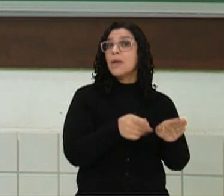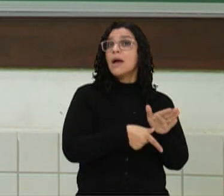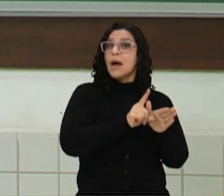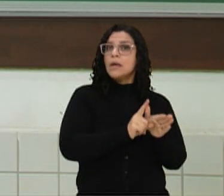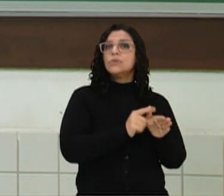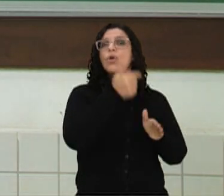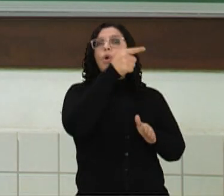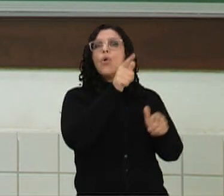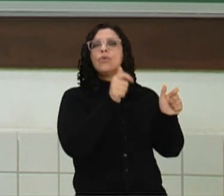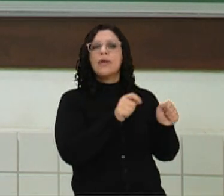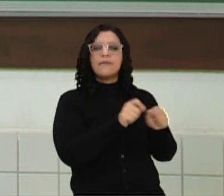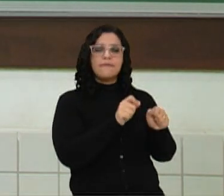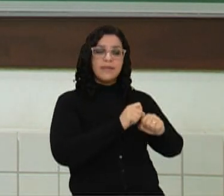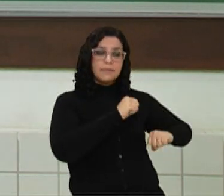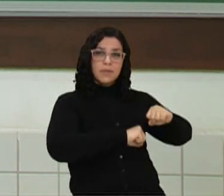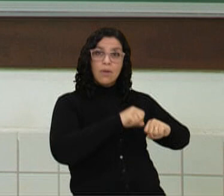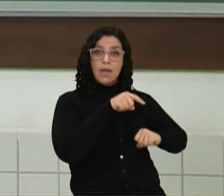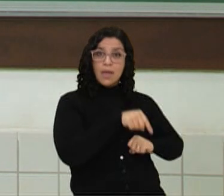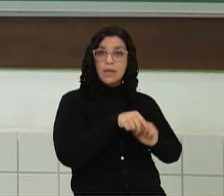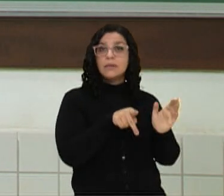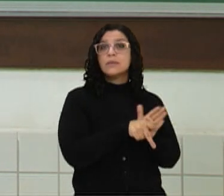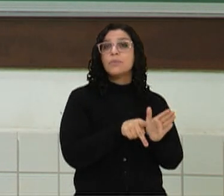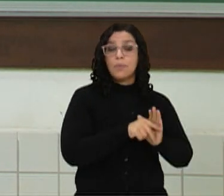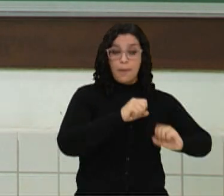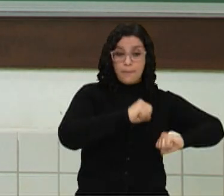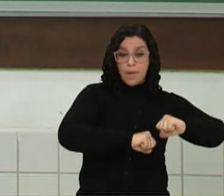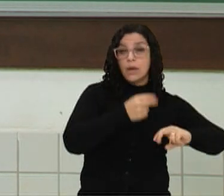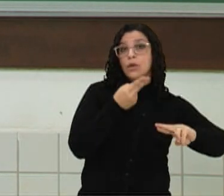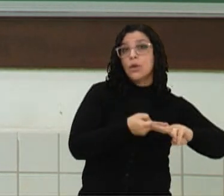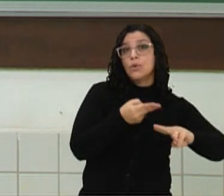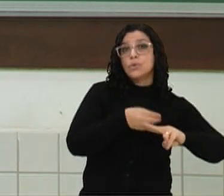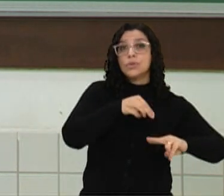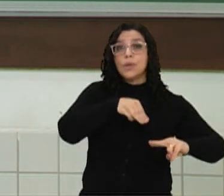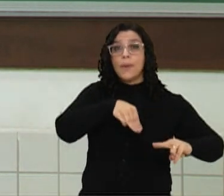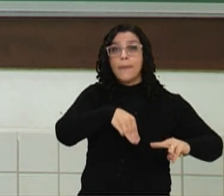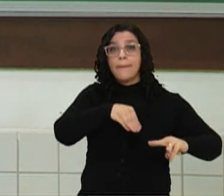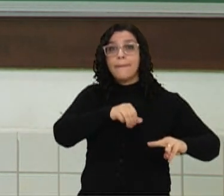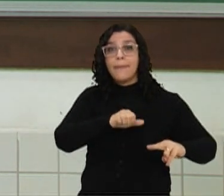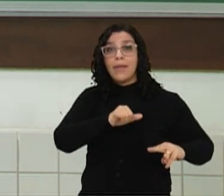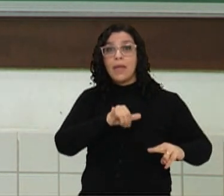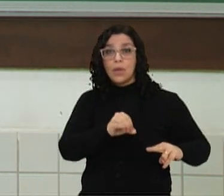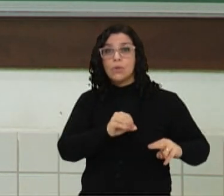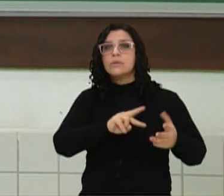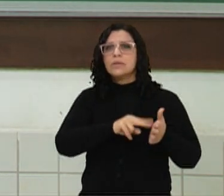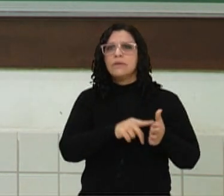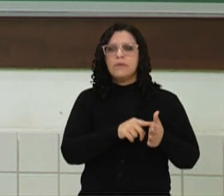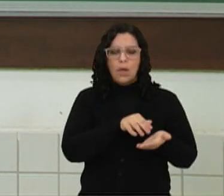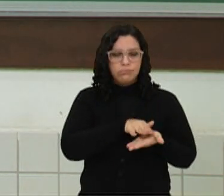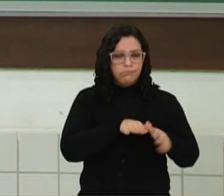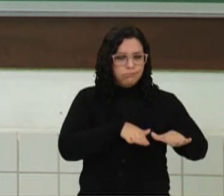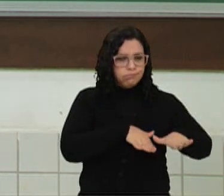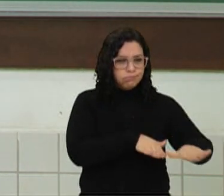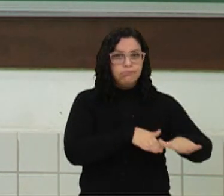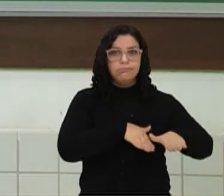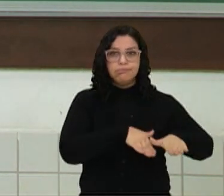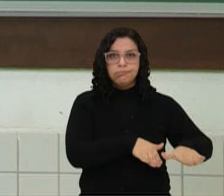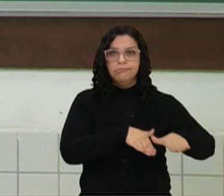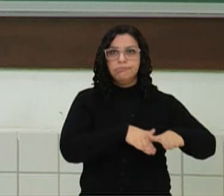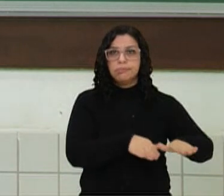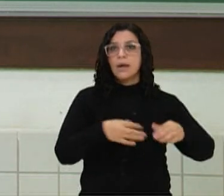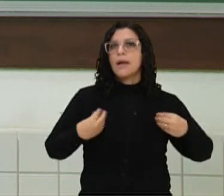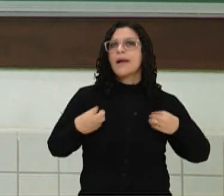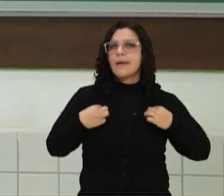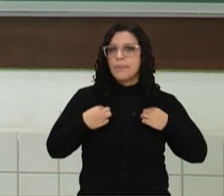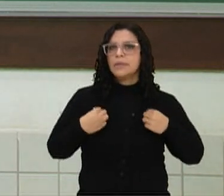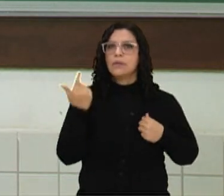fabricada, mas ela é considerada um meio de produção, porque com o uso dela eu consigo fazer as blusas, as camisetas,